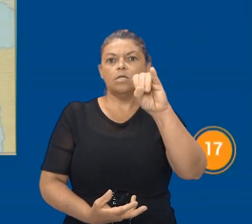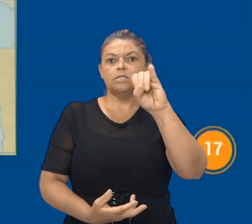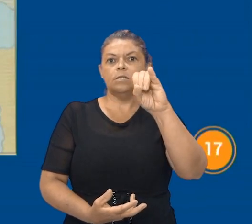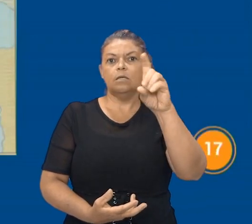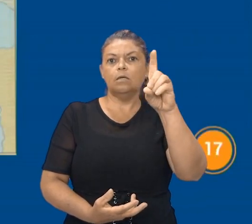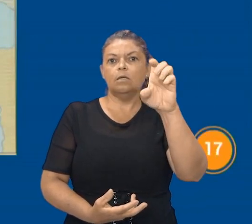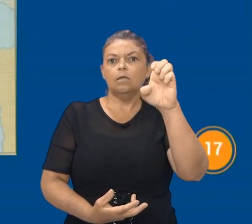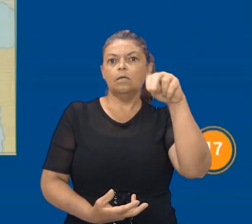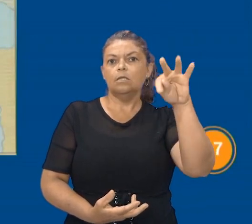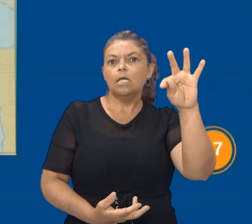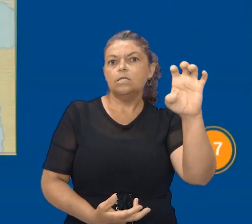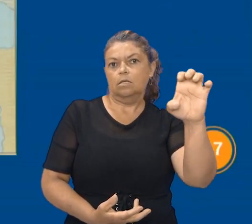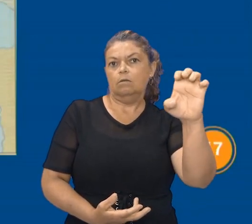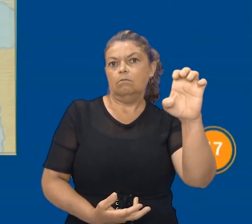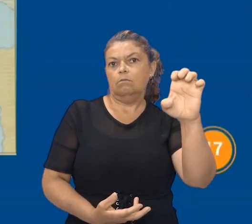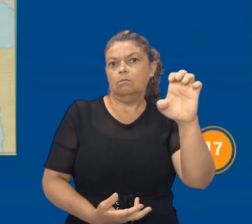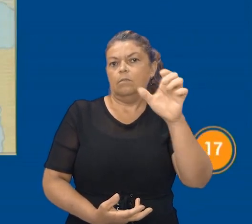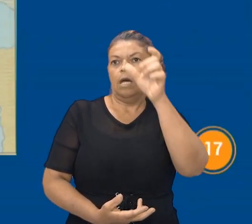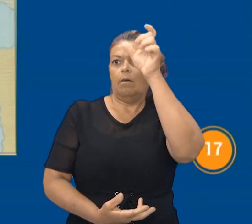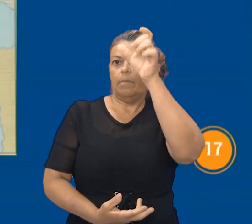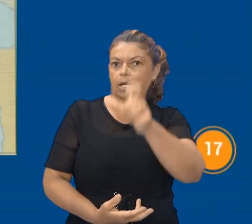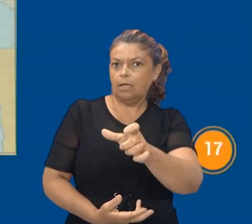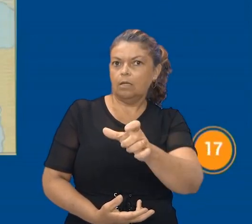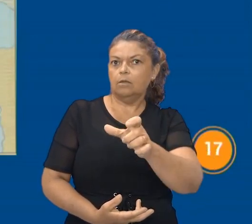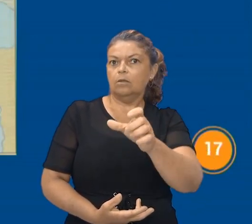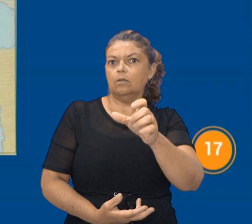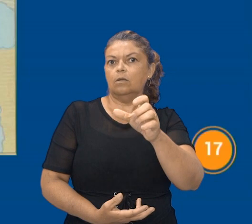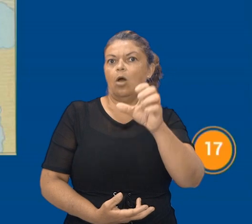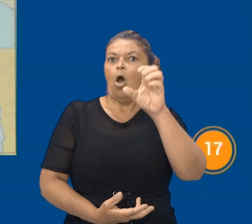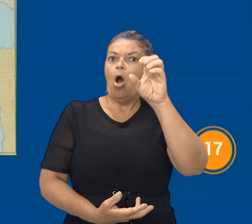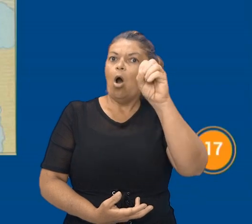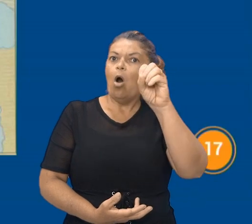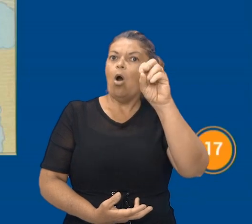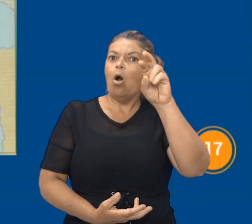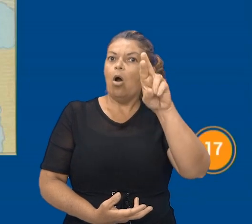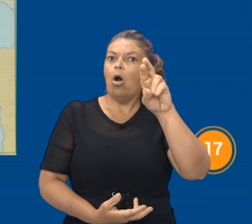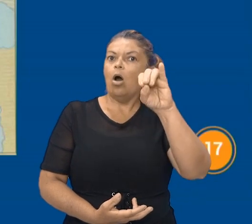cá eu tenho o Oriente e para cá eu tenho o